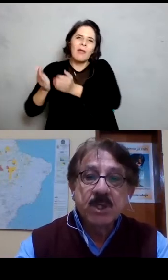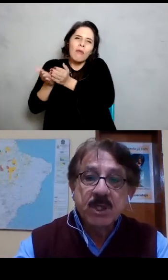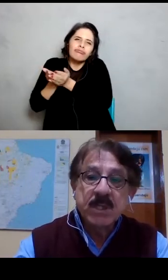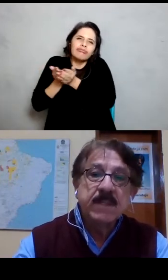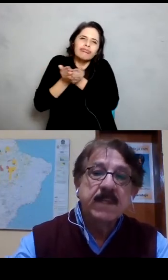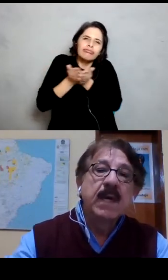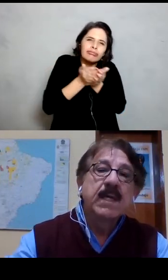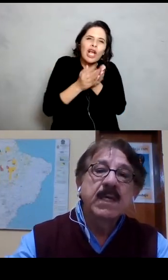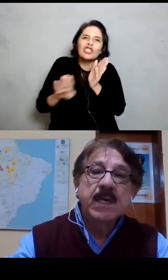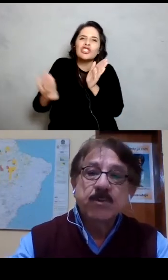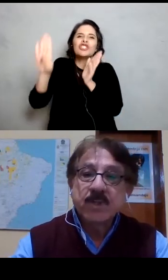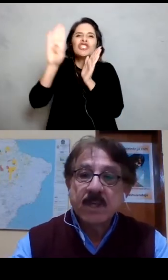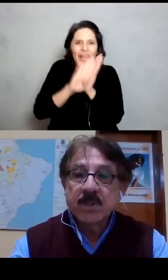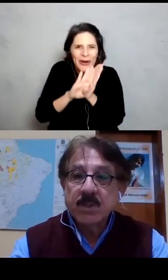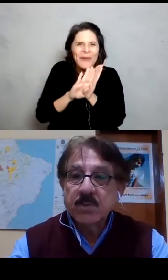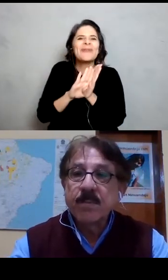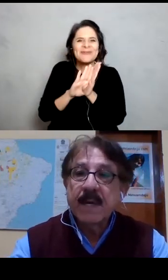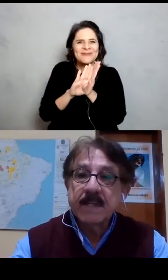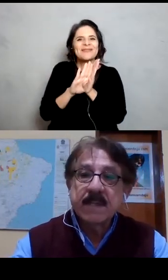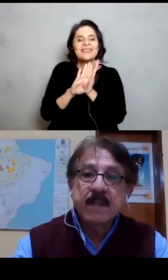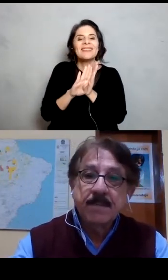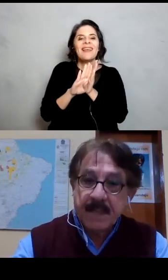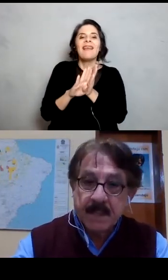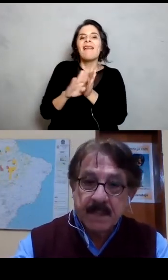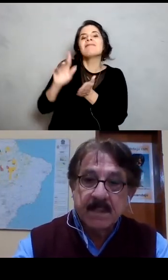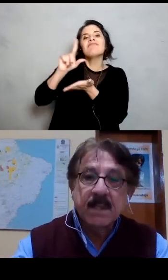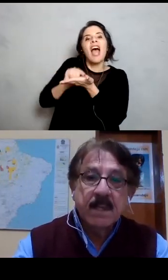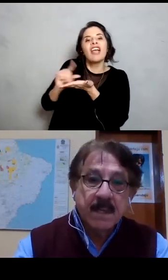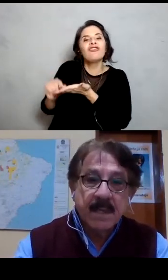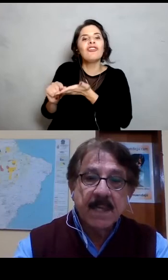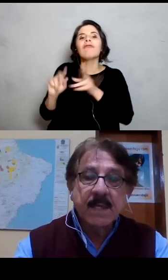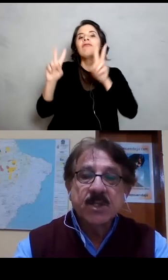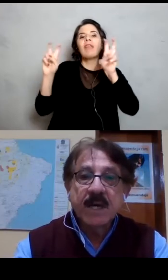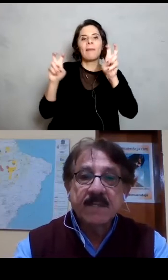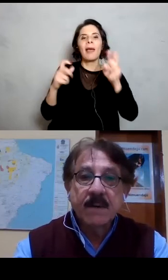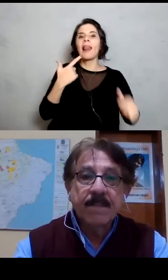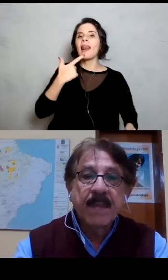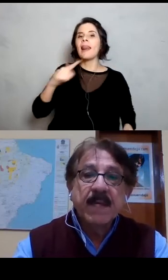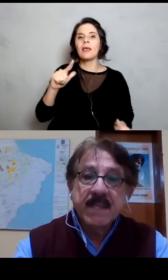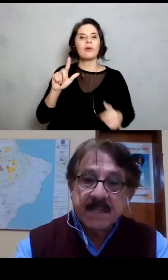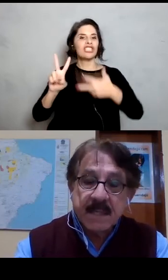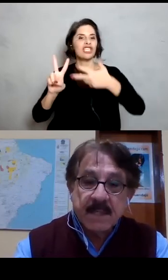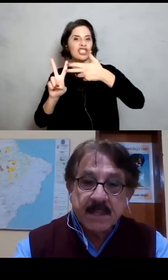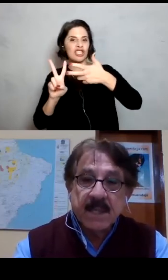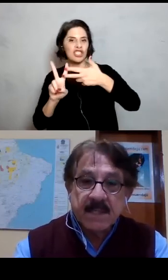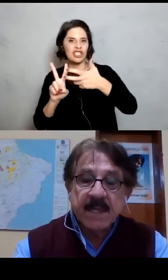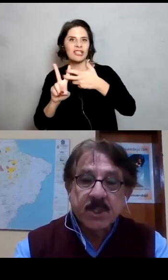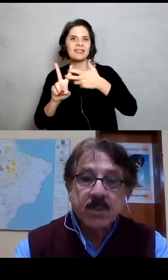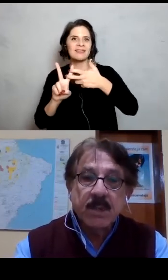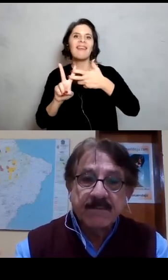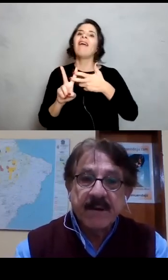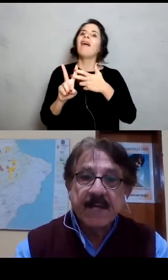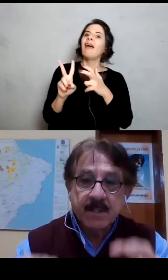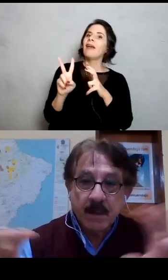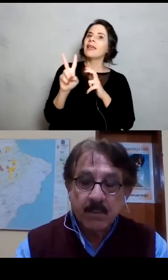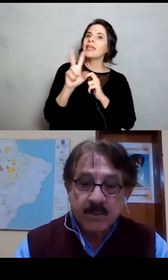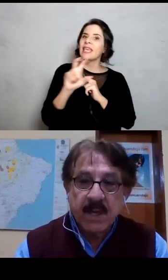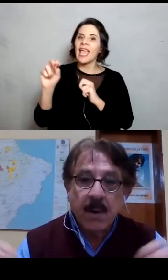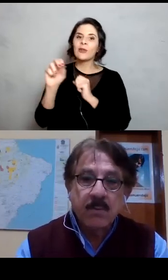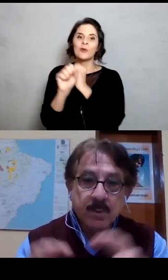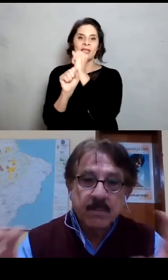Línguas Indígenas, 500 anos de descobertas e perdas. Aí a indicação. Nesse artigo, ele